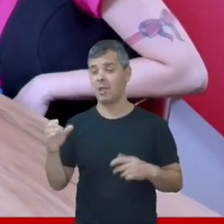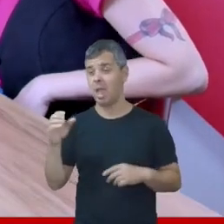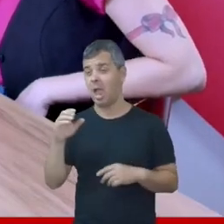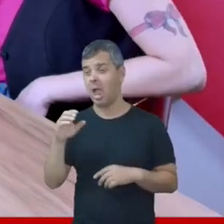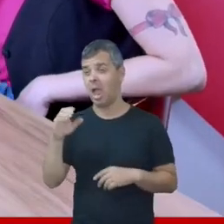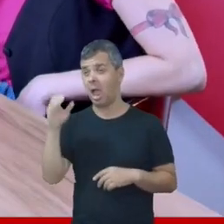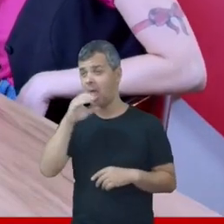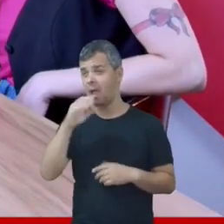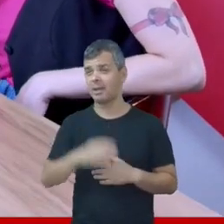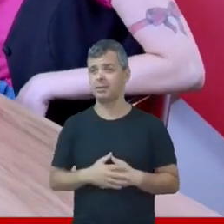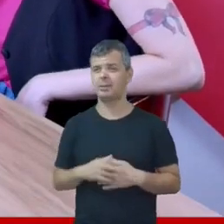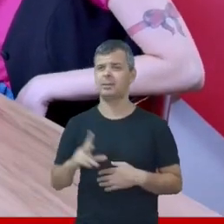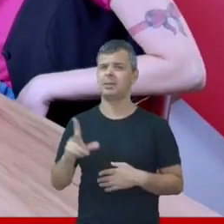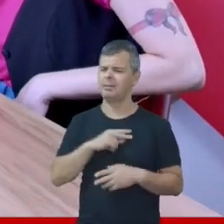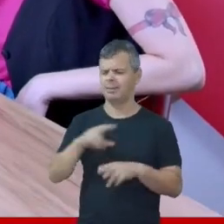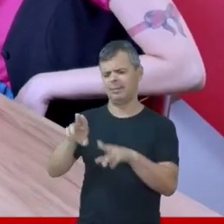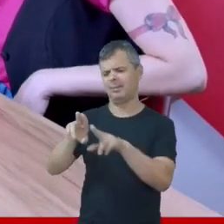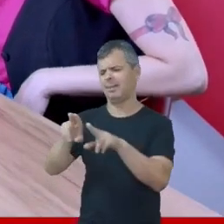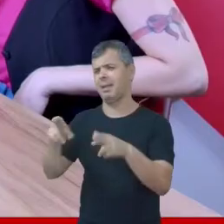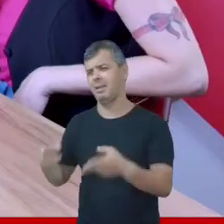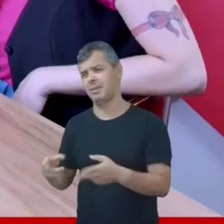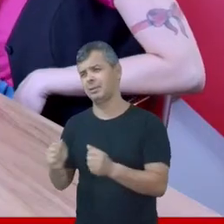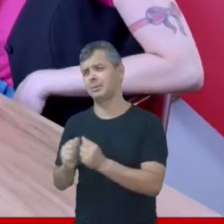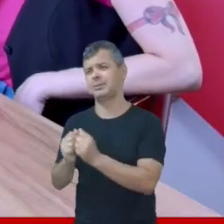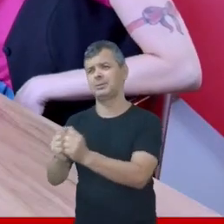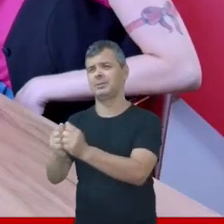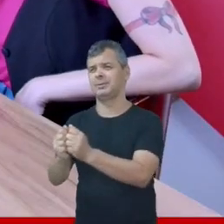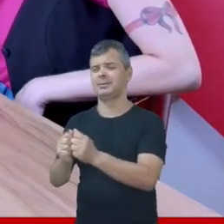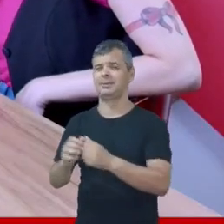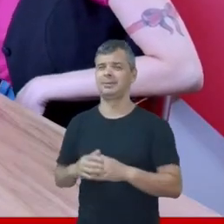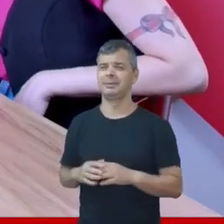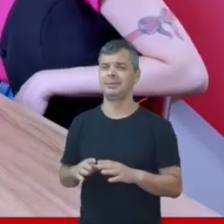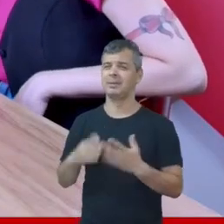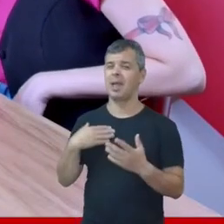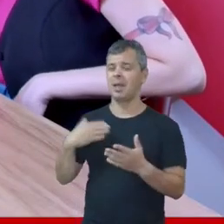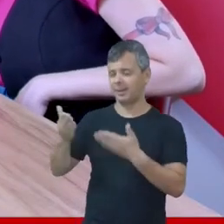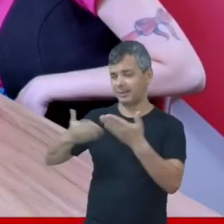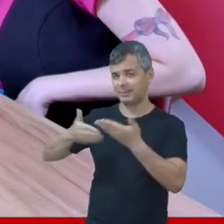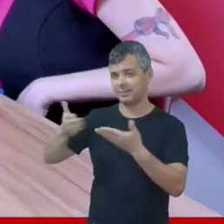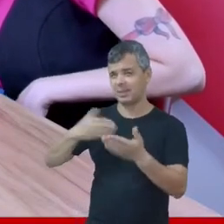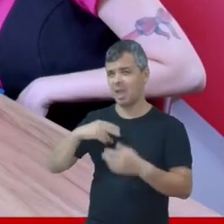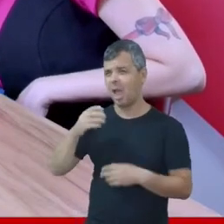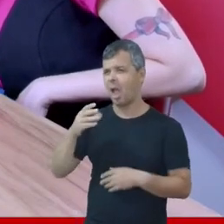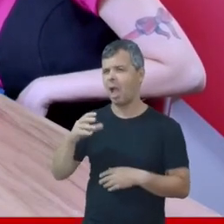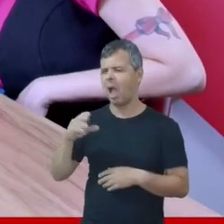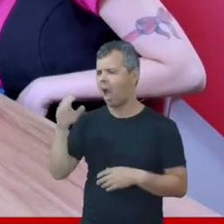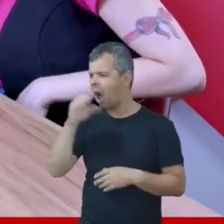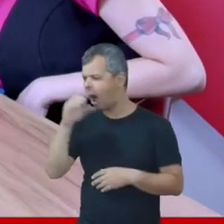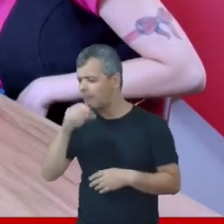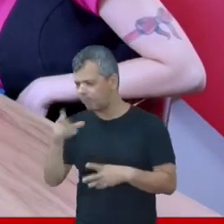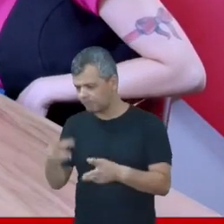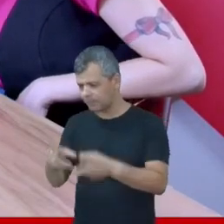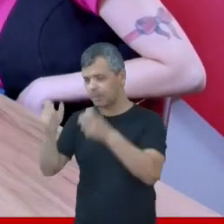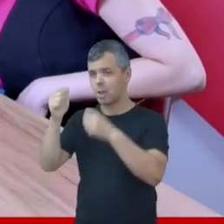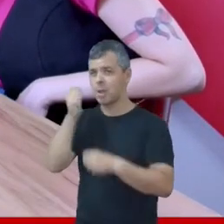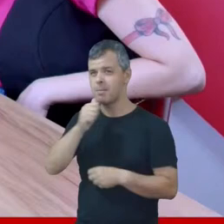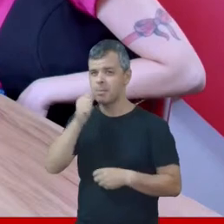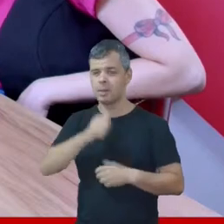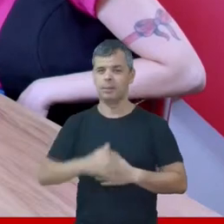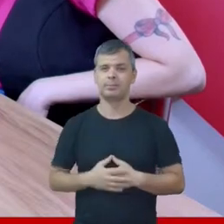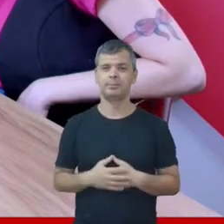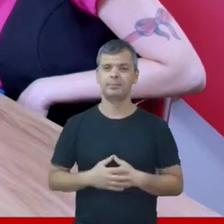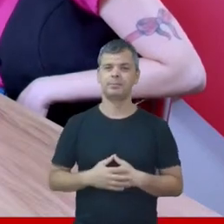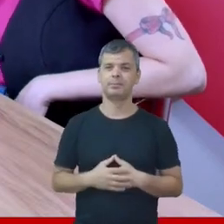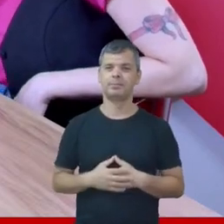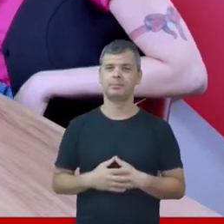Na mesa, gente. Na mesa, aqui junto. Já pensou? E a mulher sacou muito, né? Sacou muito. Ela foi muito rata, mano.